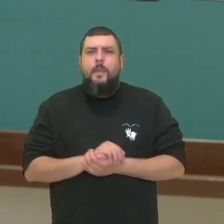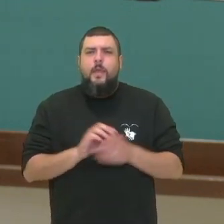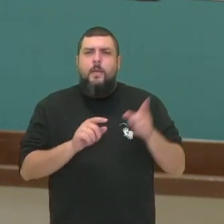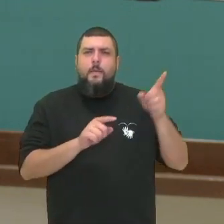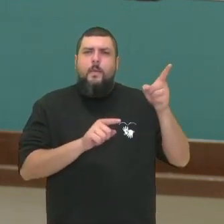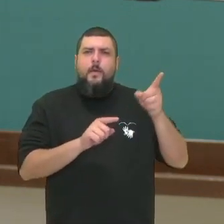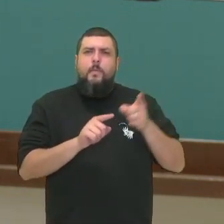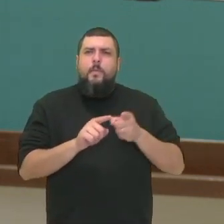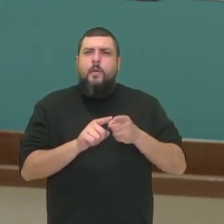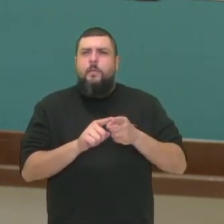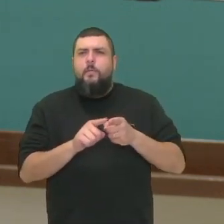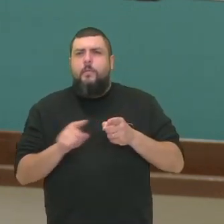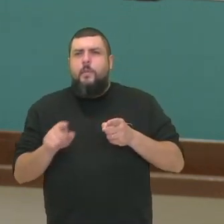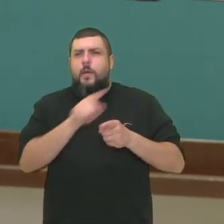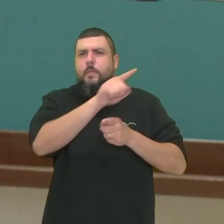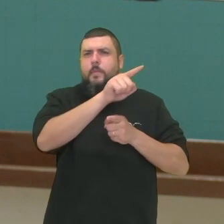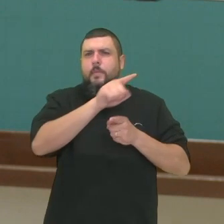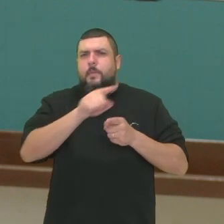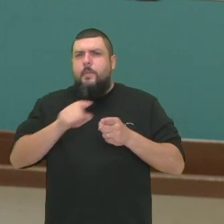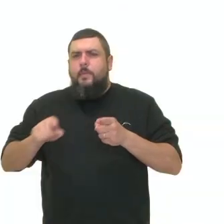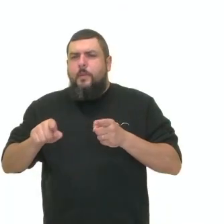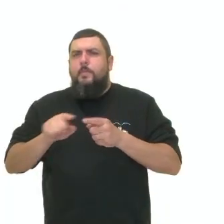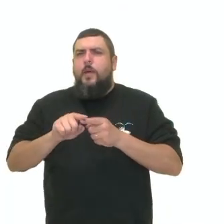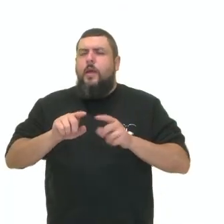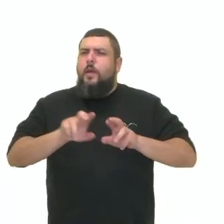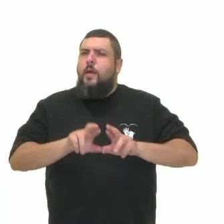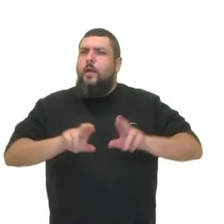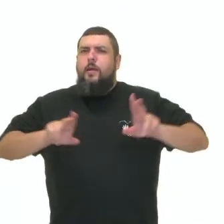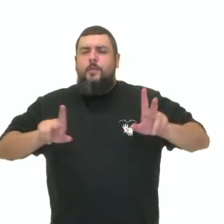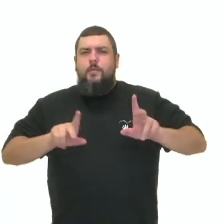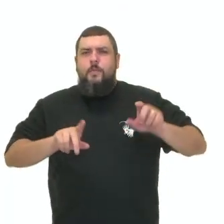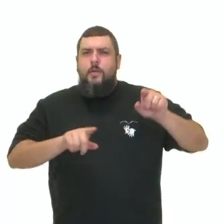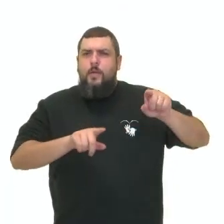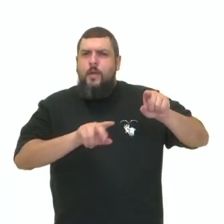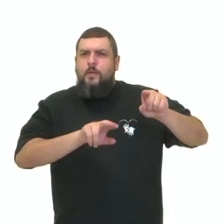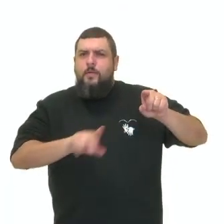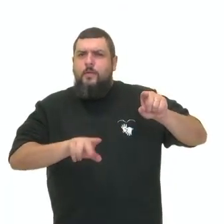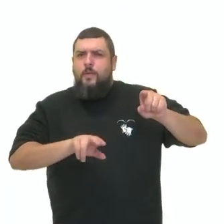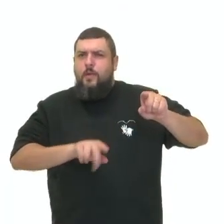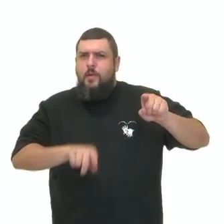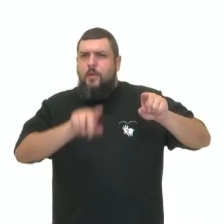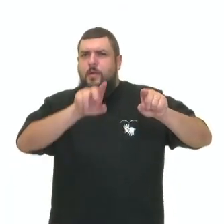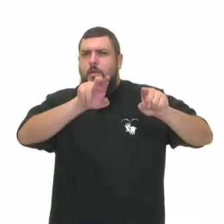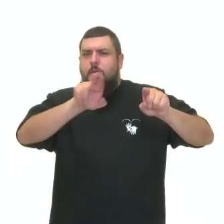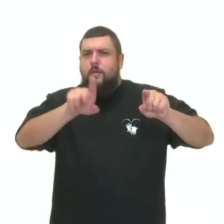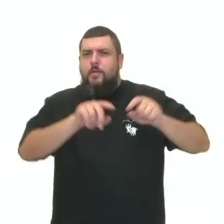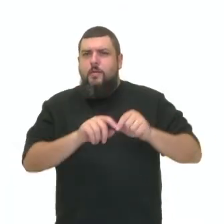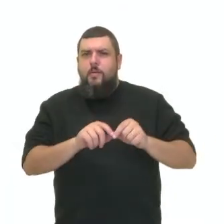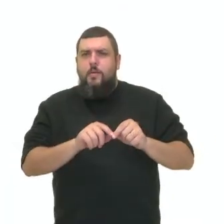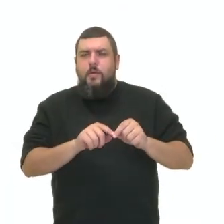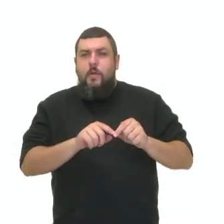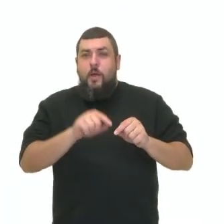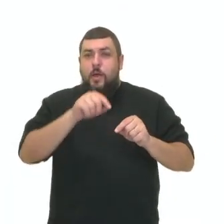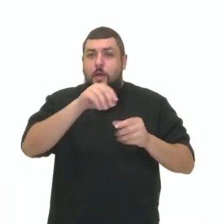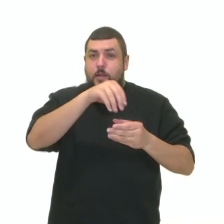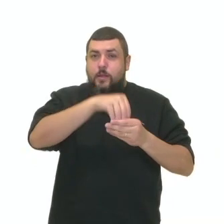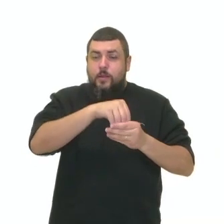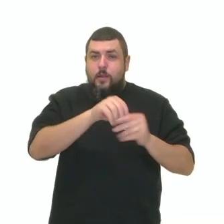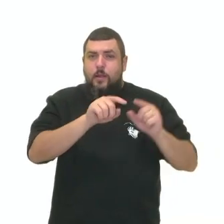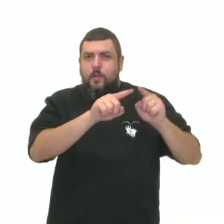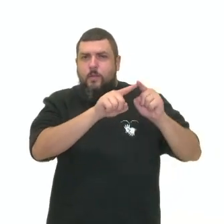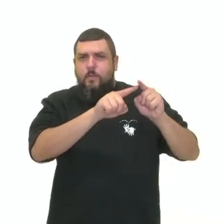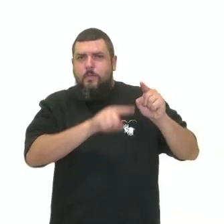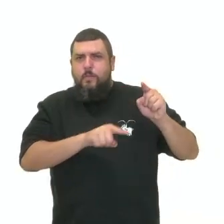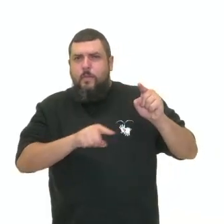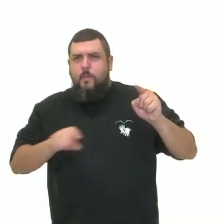lados diferentes, ele se chama escaleno. Olhando os ângulos internos, eu tenho um ângulo que é 130 graus, maior do que